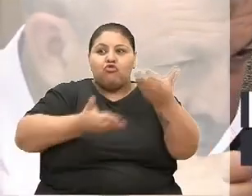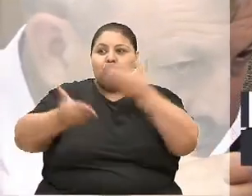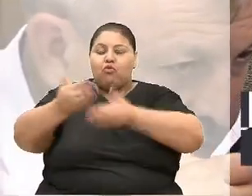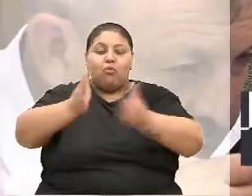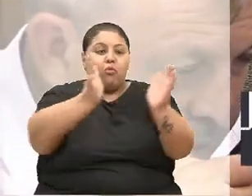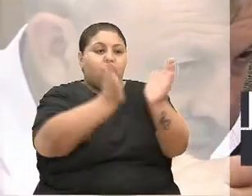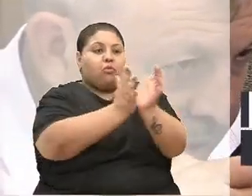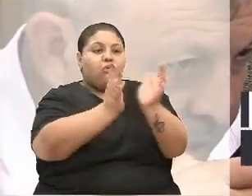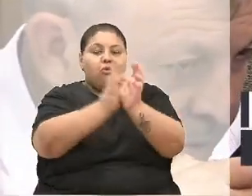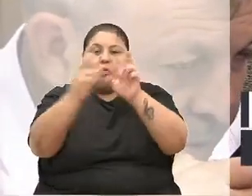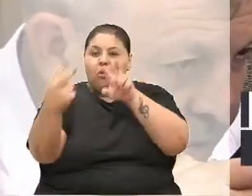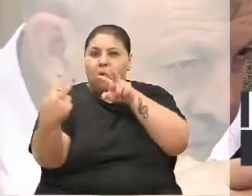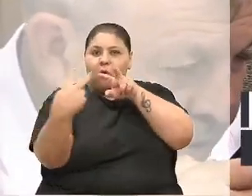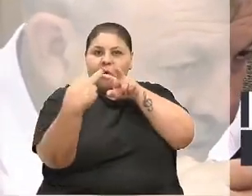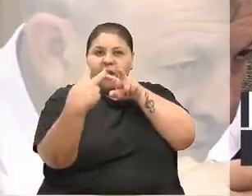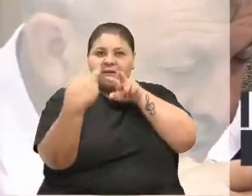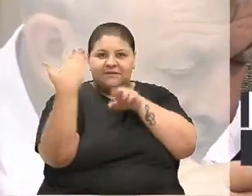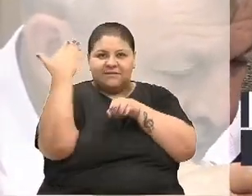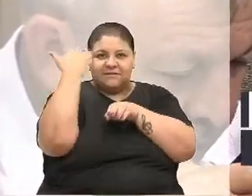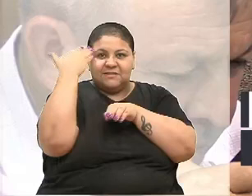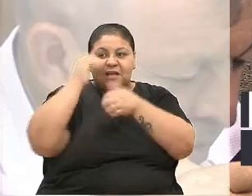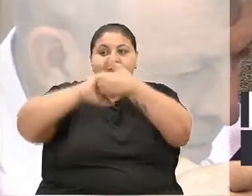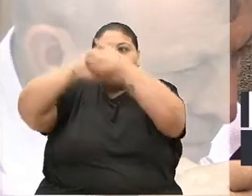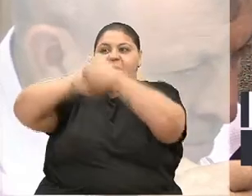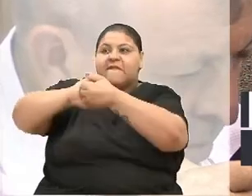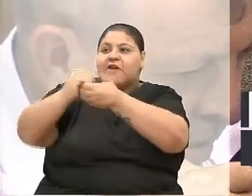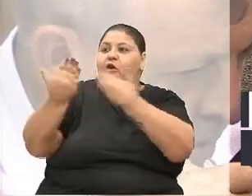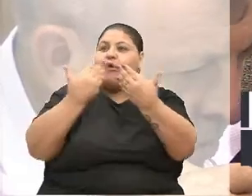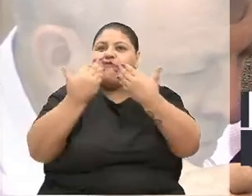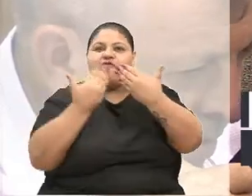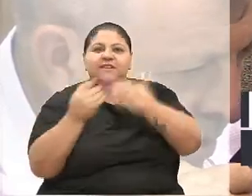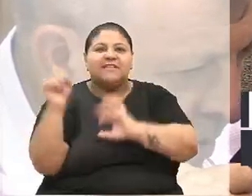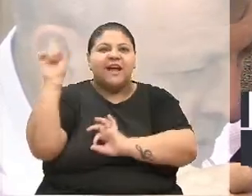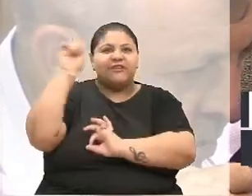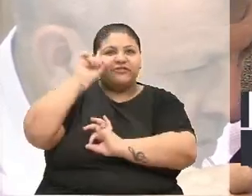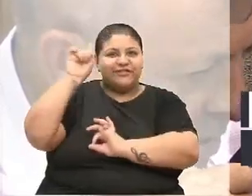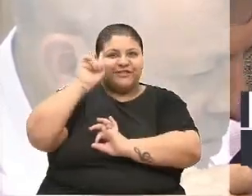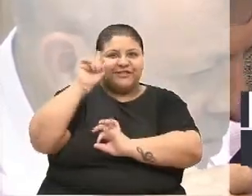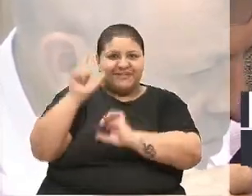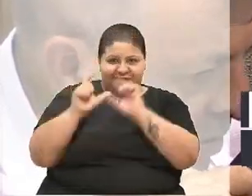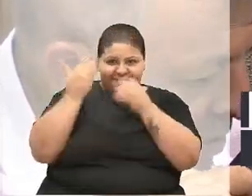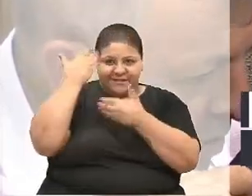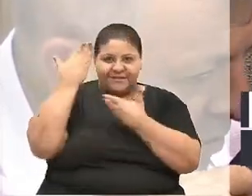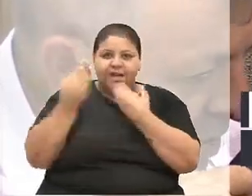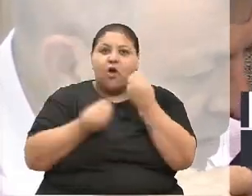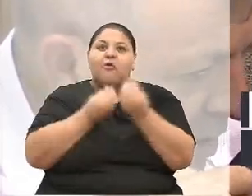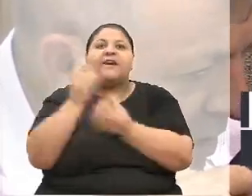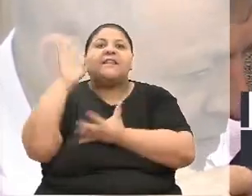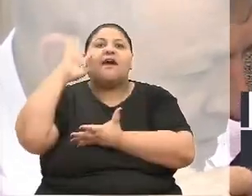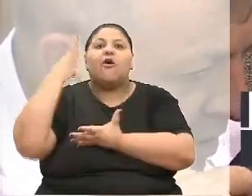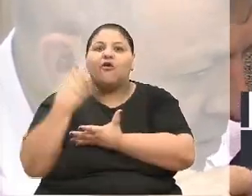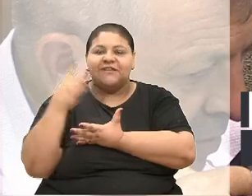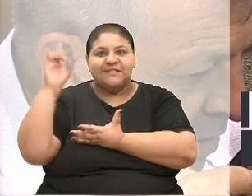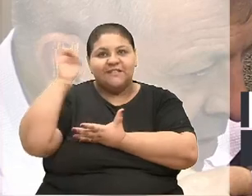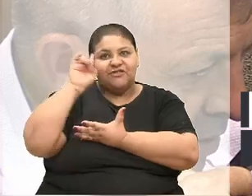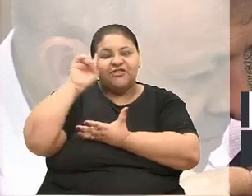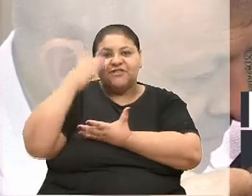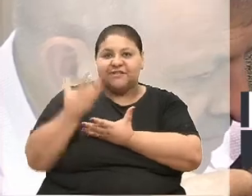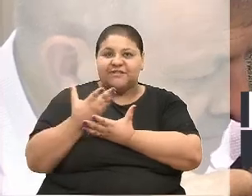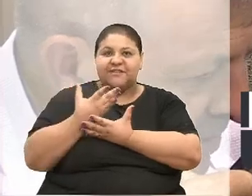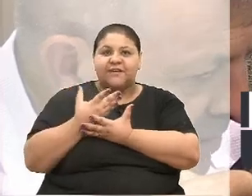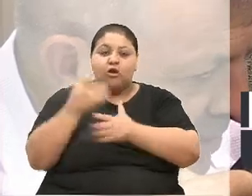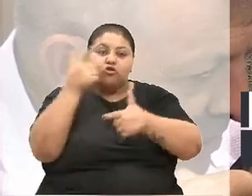no olho, apertar na mão, falar do seu dia a dia, falar realmente do que está acontecendo no seu dia a dia, os